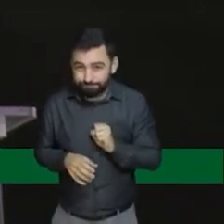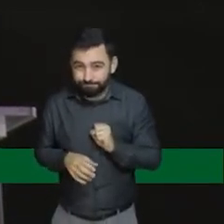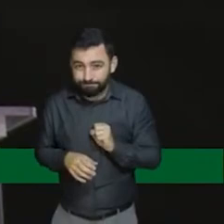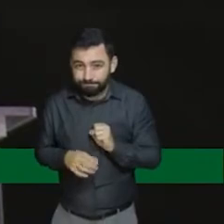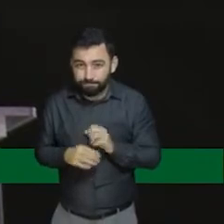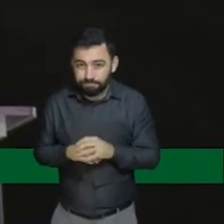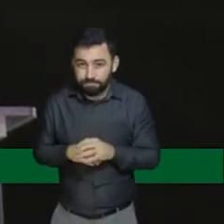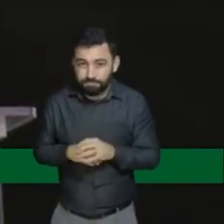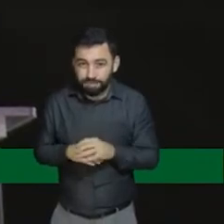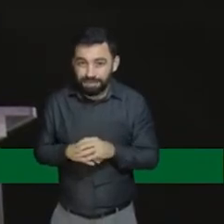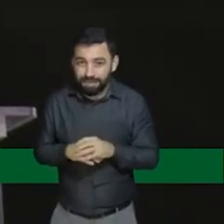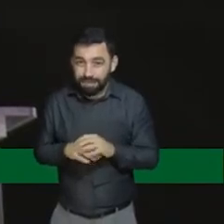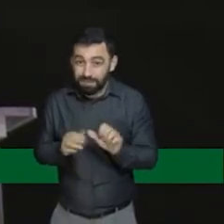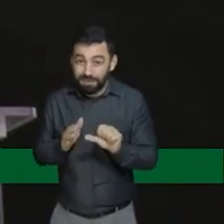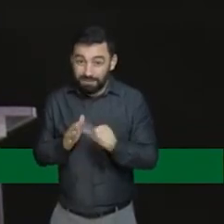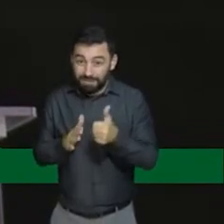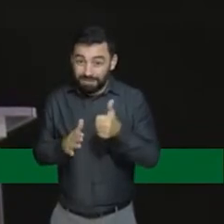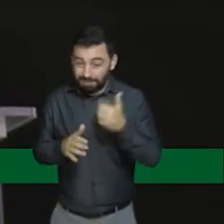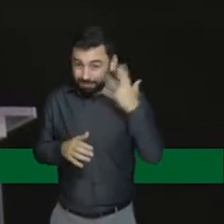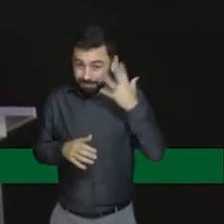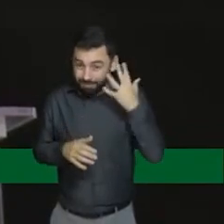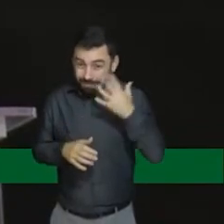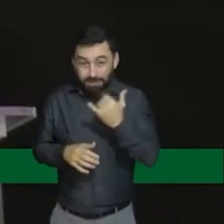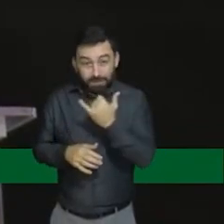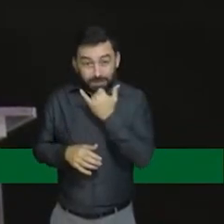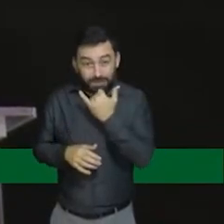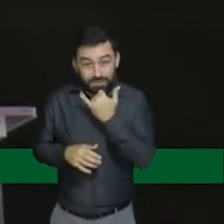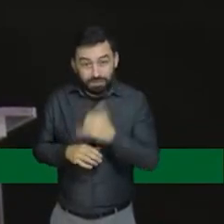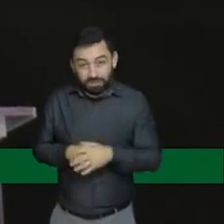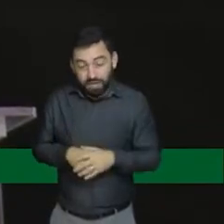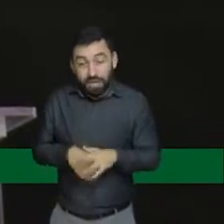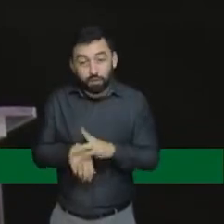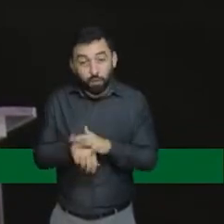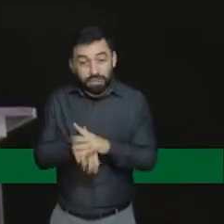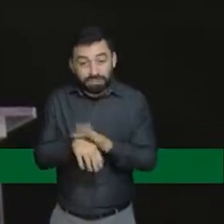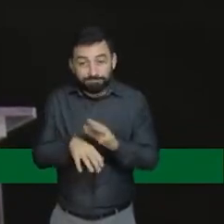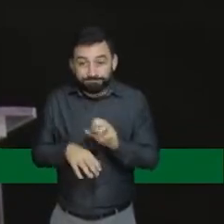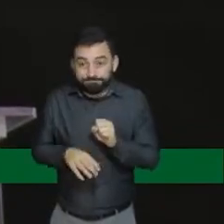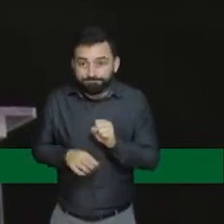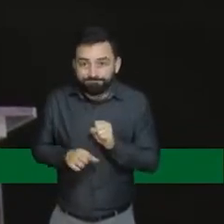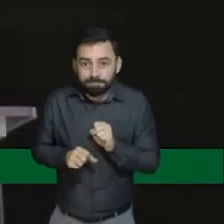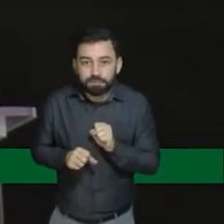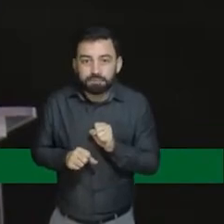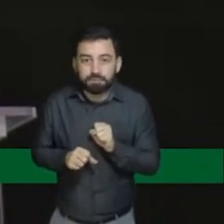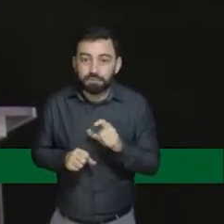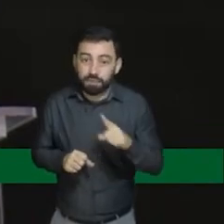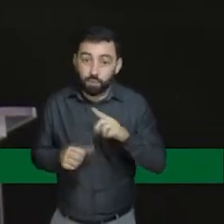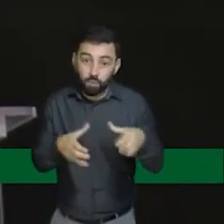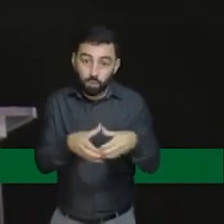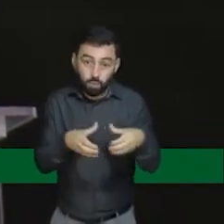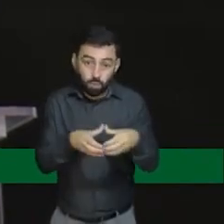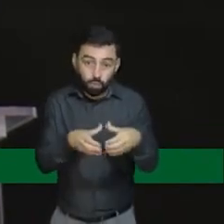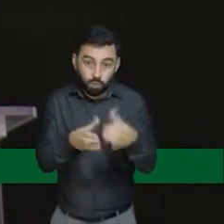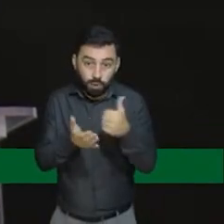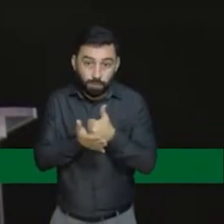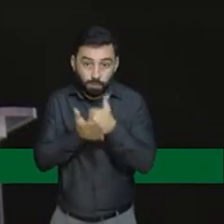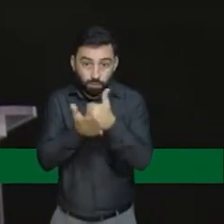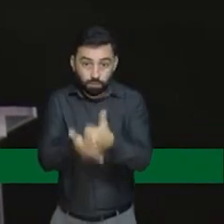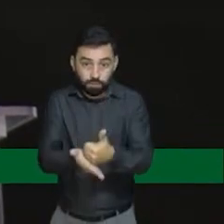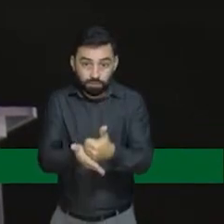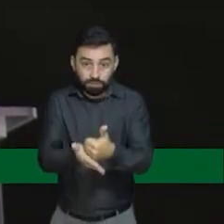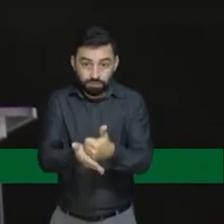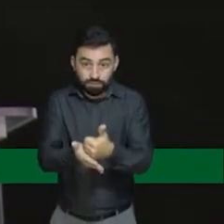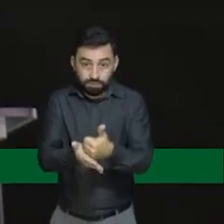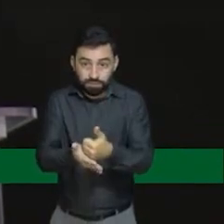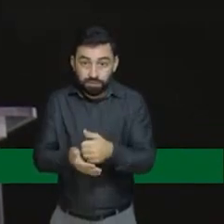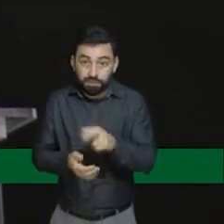é a primeira vez que eu estou falando aqui. Então, assim, quando a doença se instala, nós temos uma equipe de apoio que